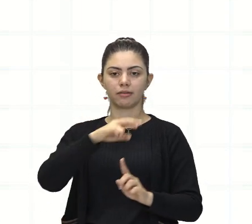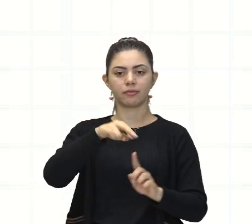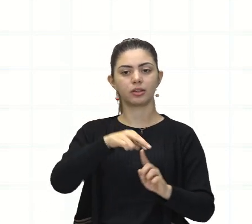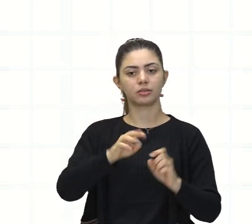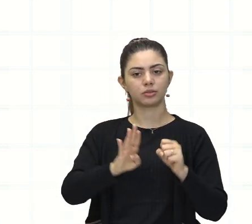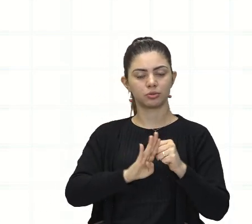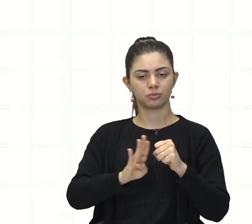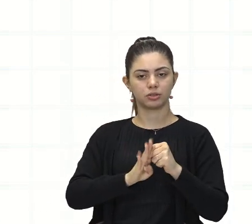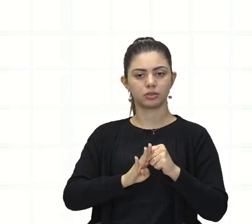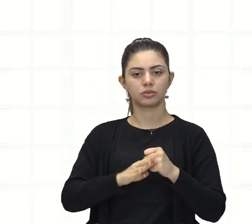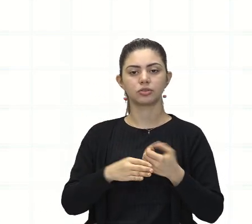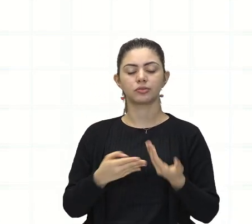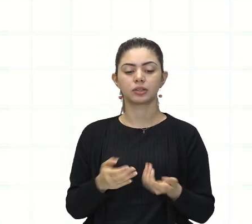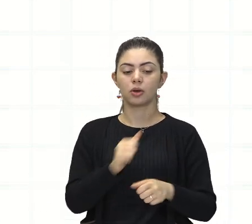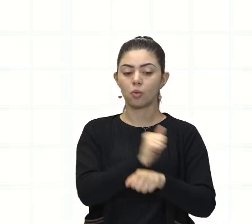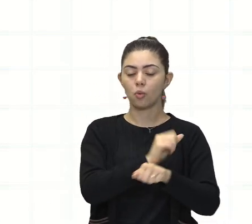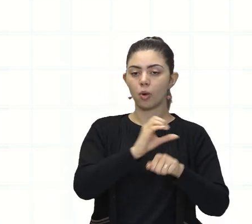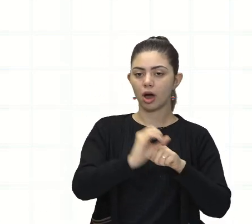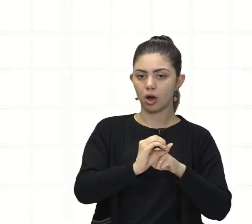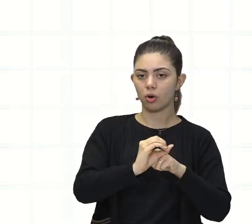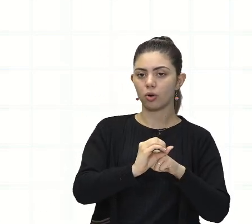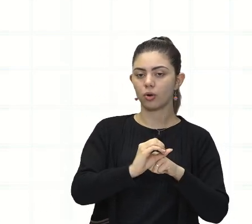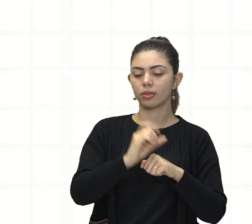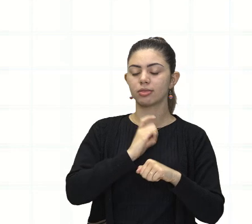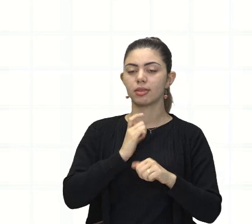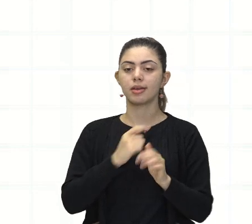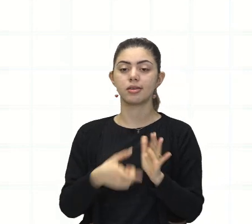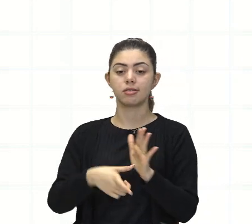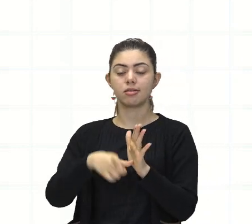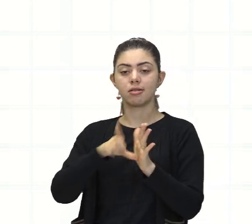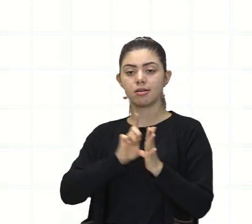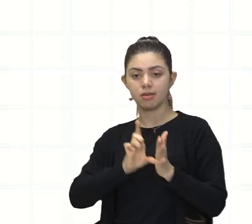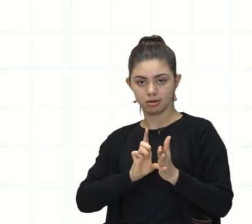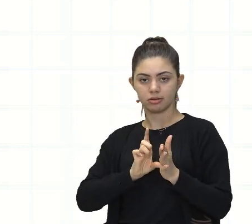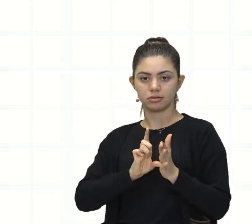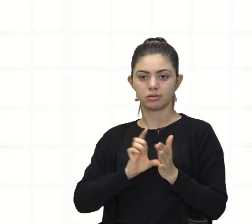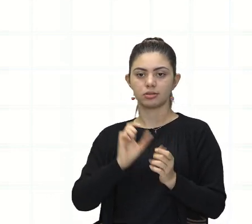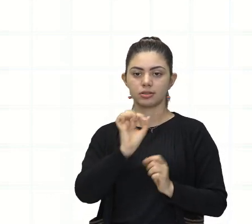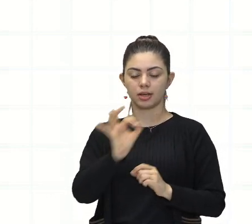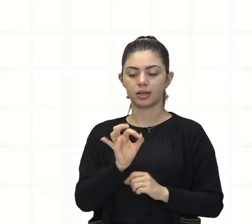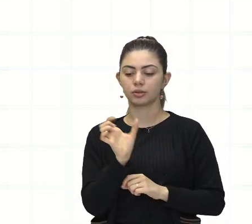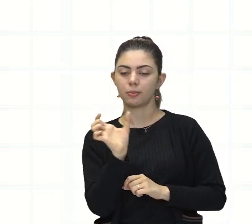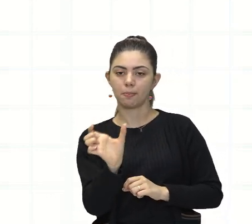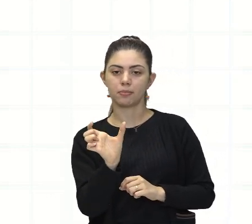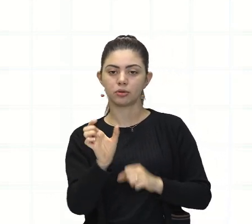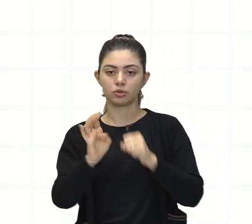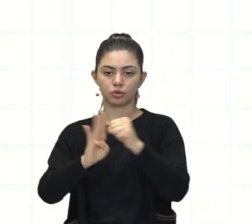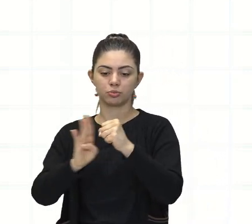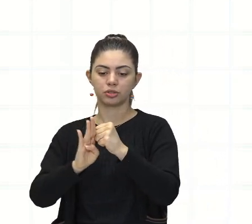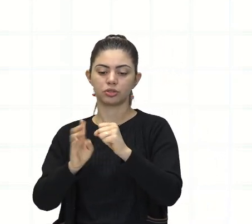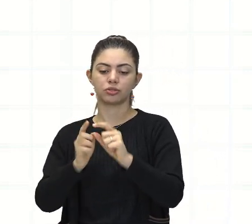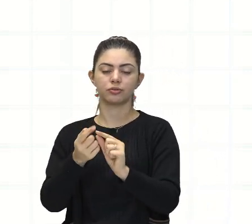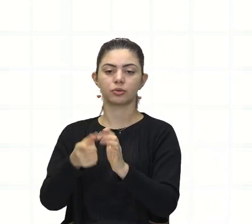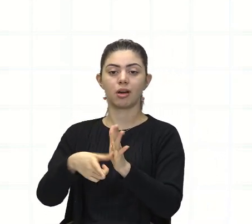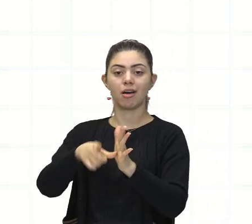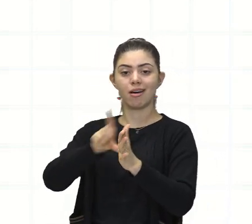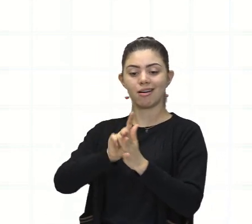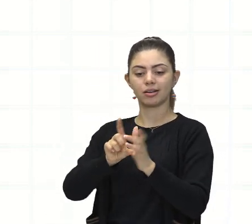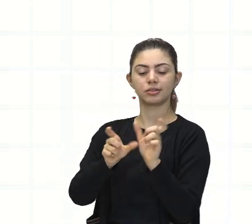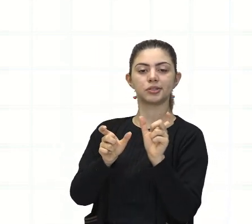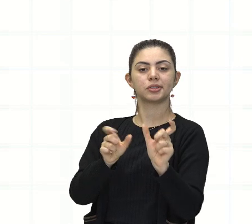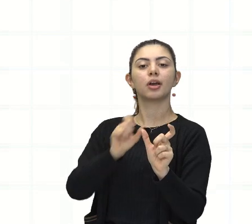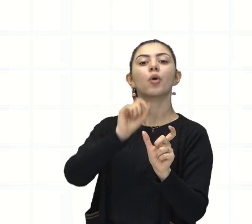vai se antepor. Antepor é o que vem antes. Antes